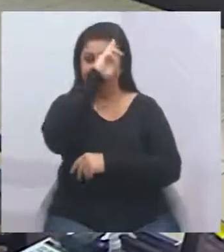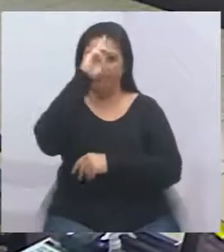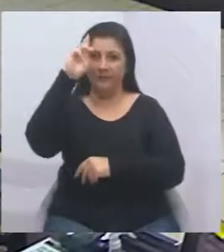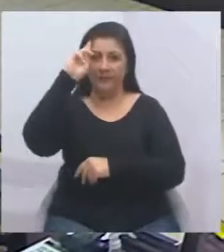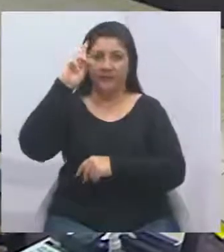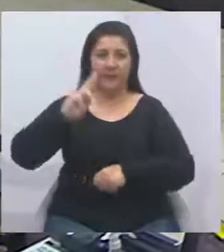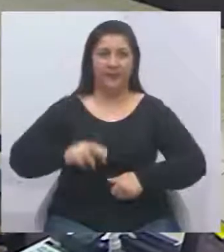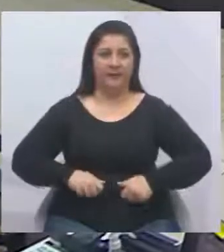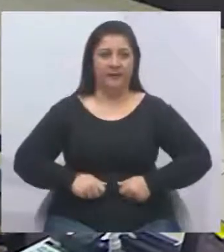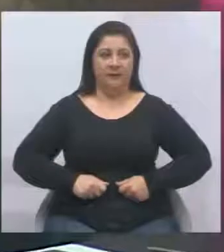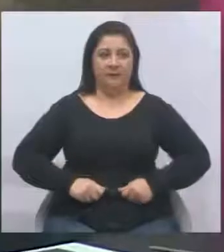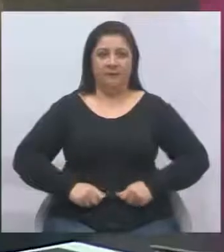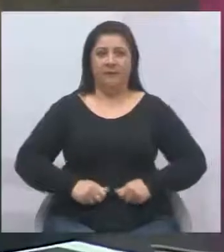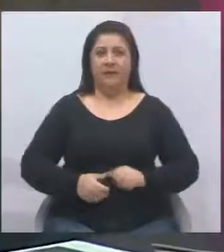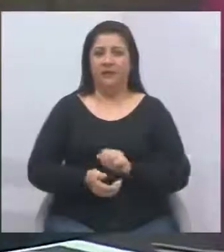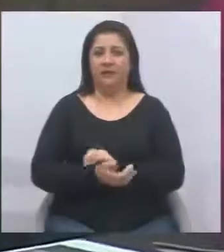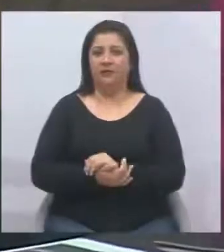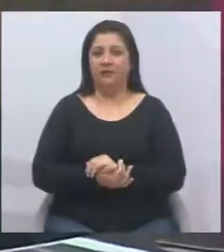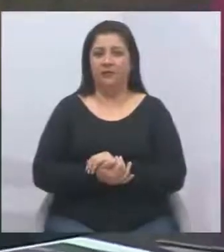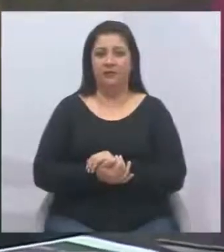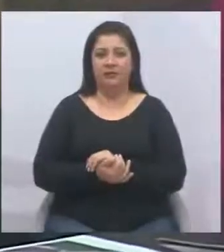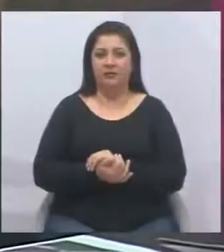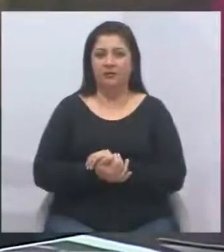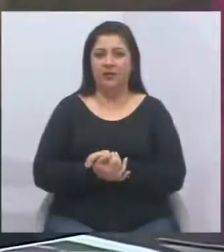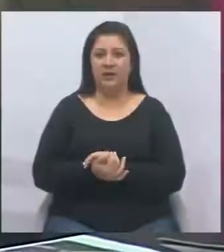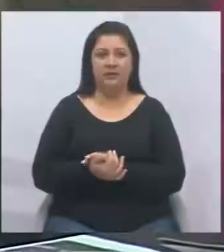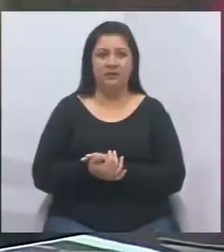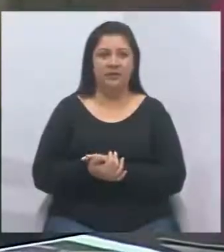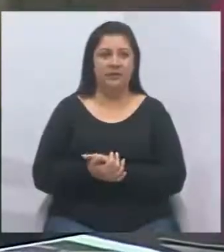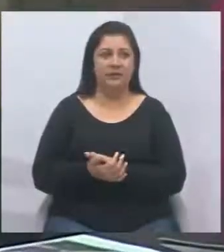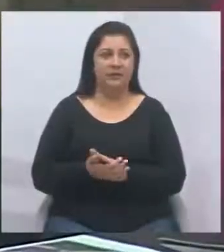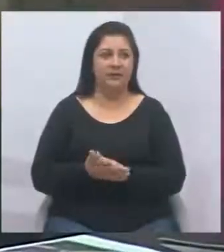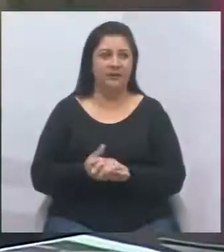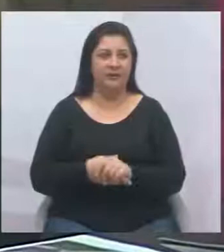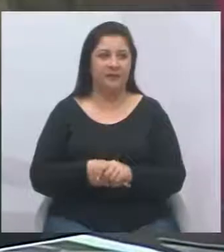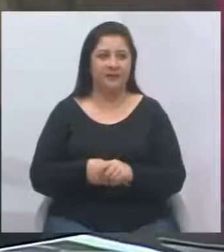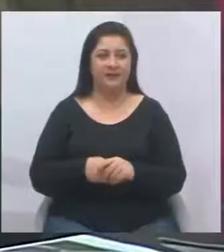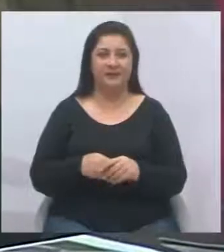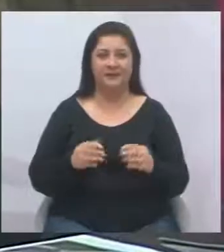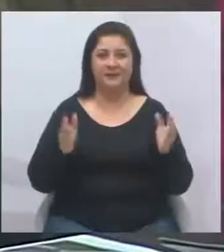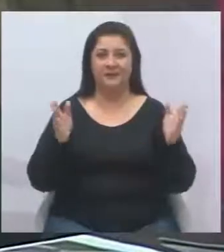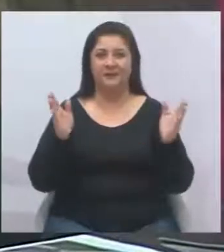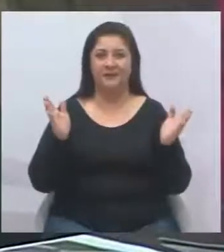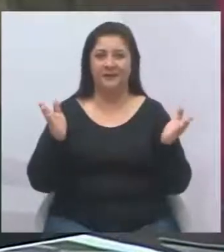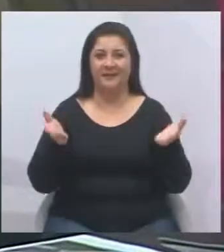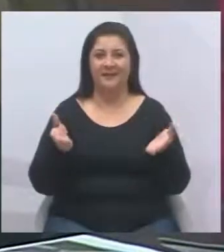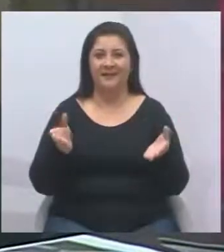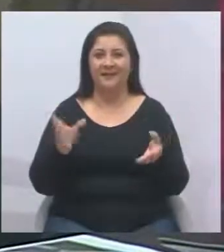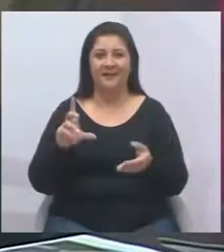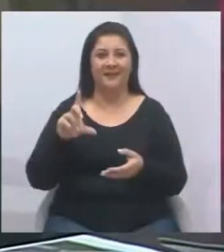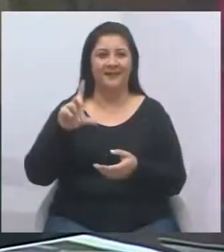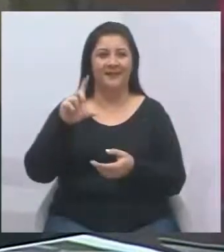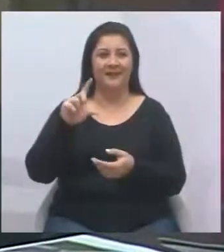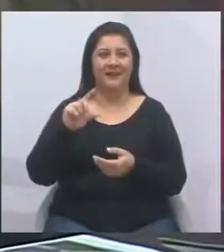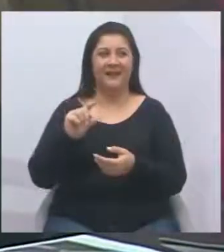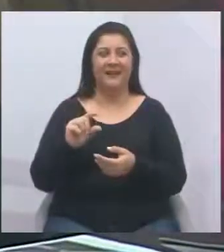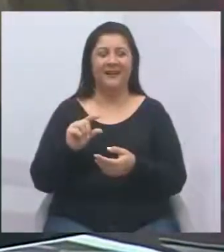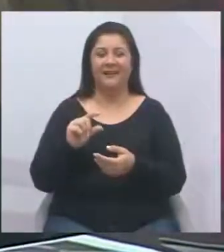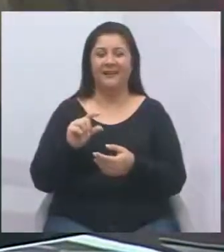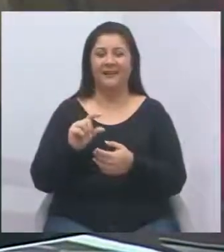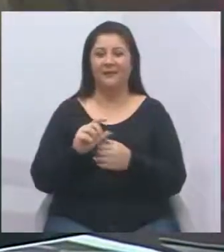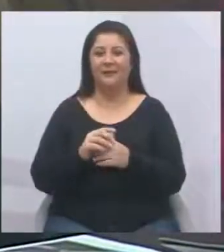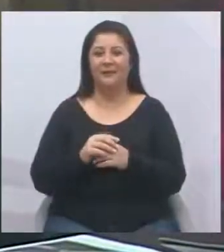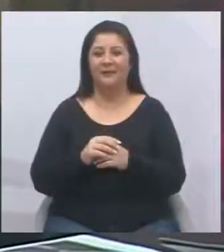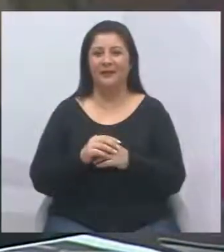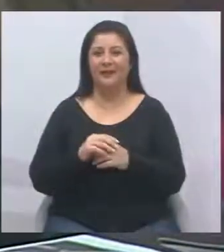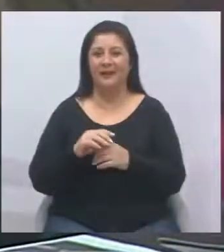Jefferson, a presença aí. E cada vez vai fortalecer mais aí, vai reduzindo o trabalho da empresa, a empresa vai deixando cada vez mais